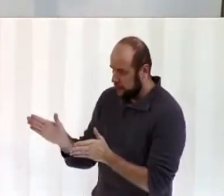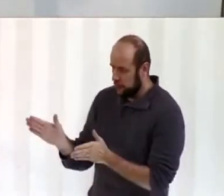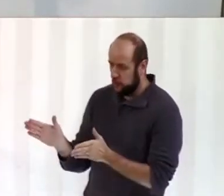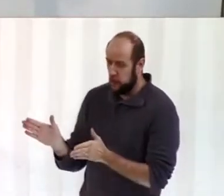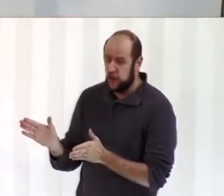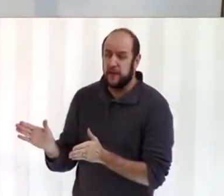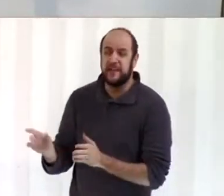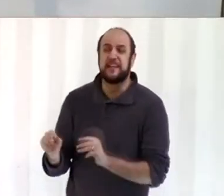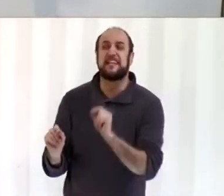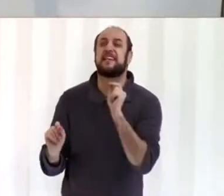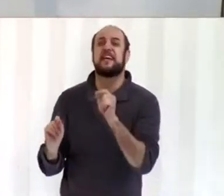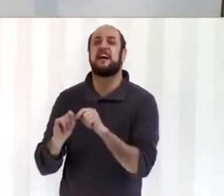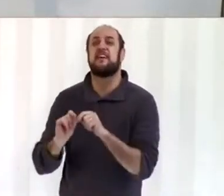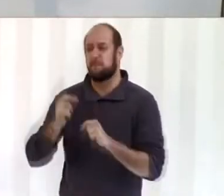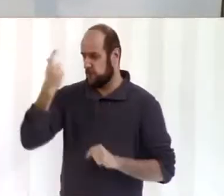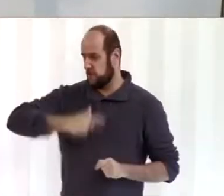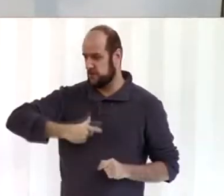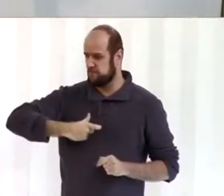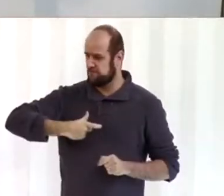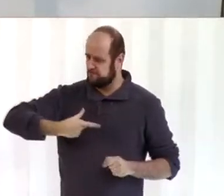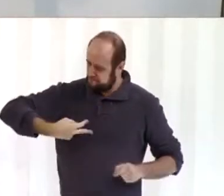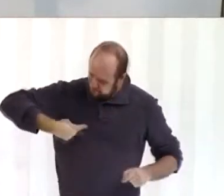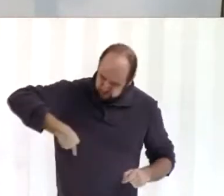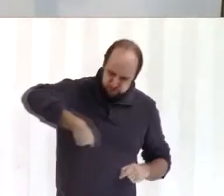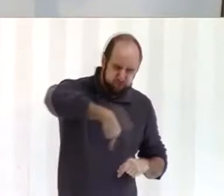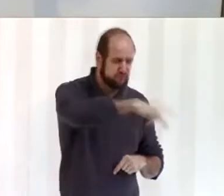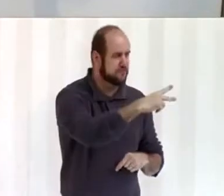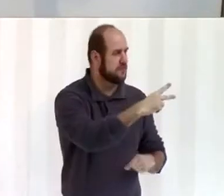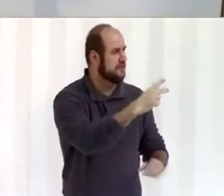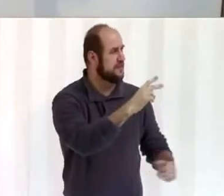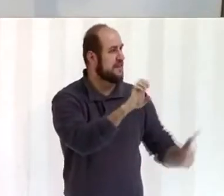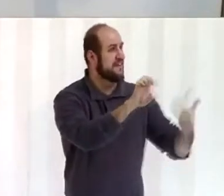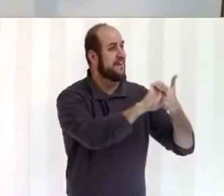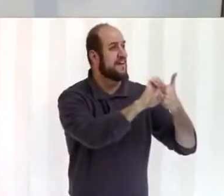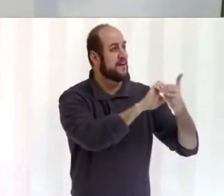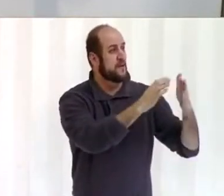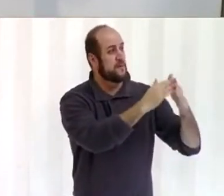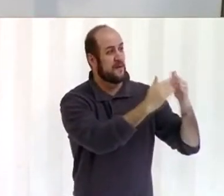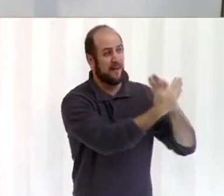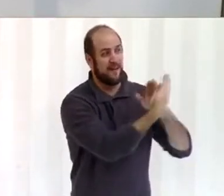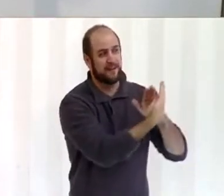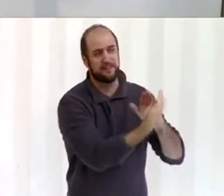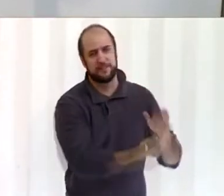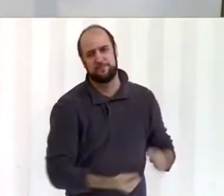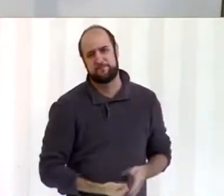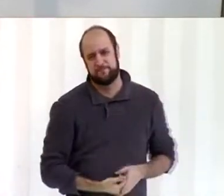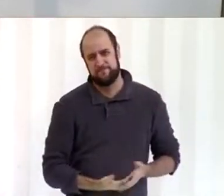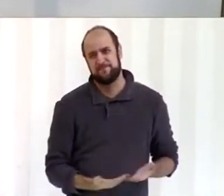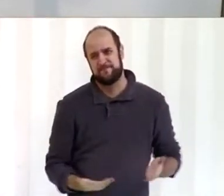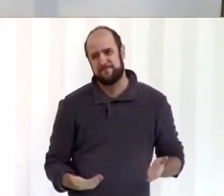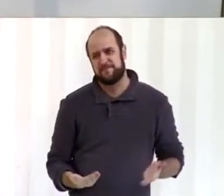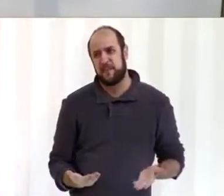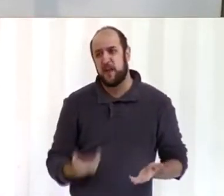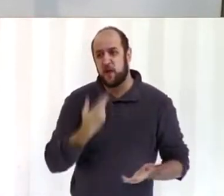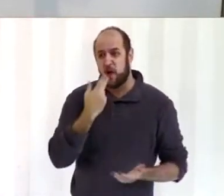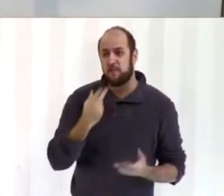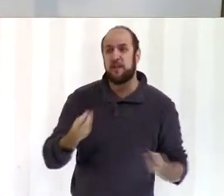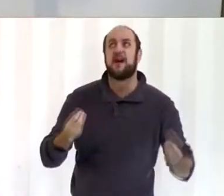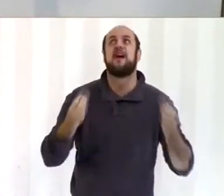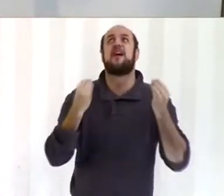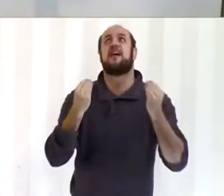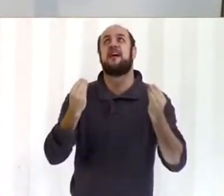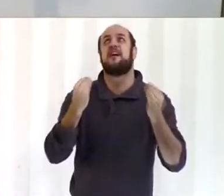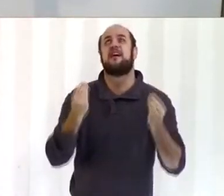faz. Ele corre para o homem de Deus e pede ajuda. Ai, meu Senhor!